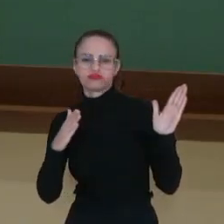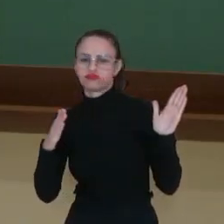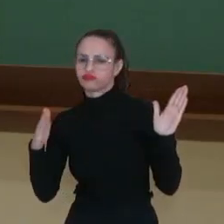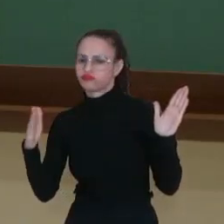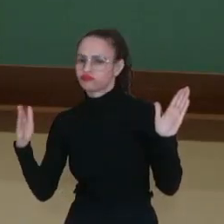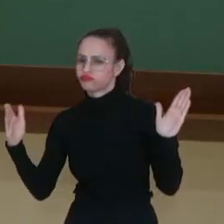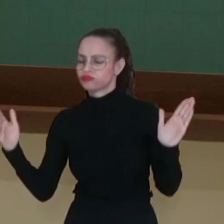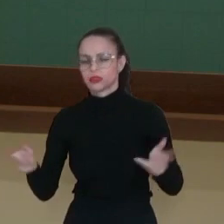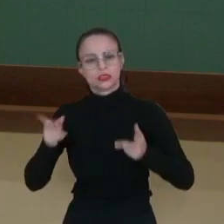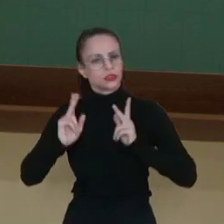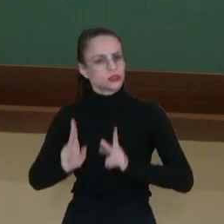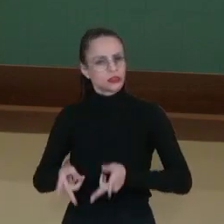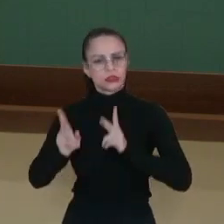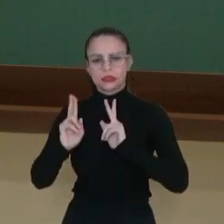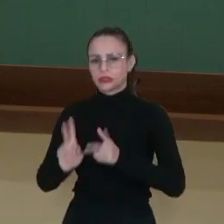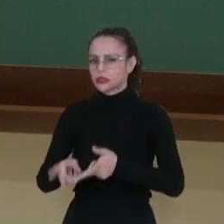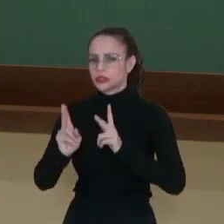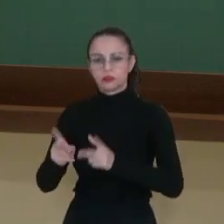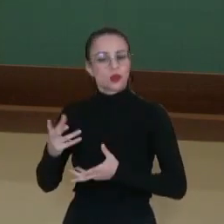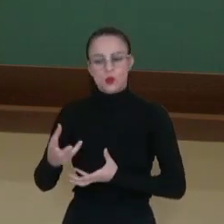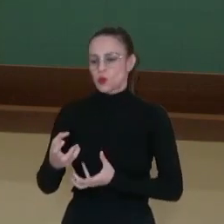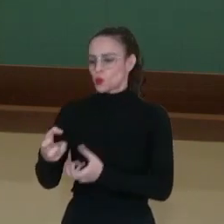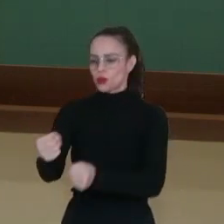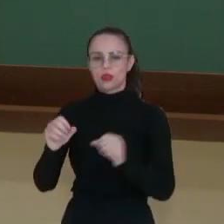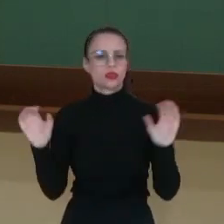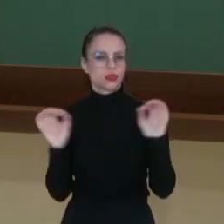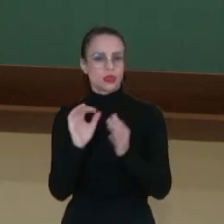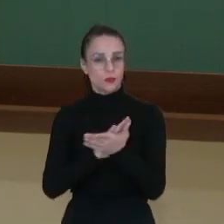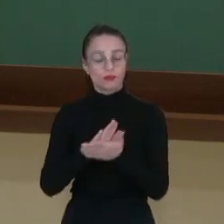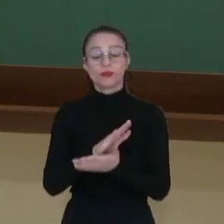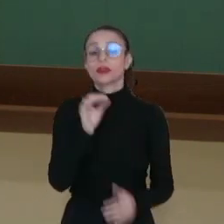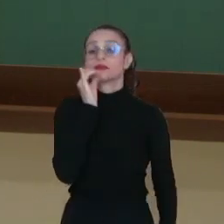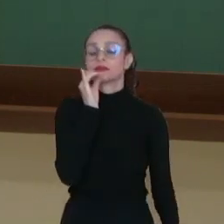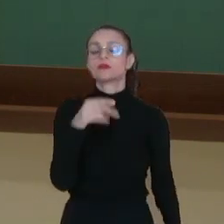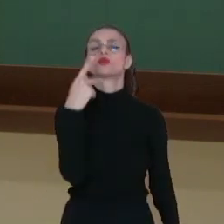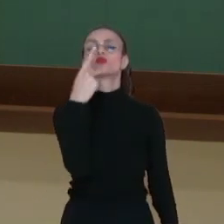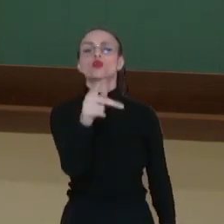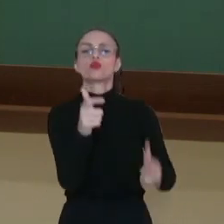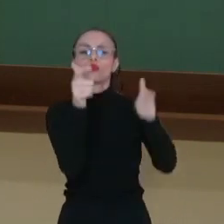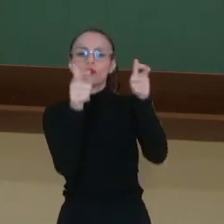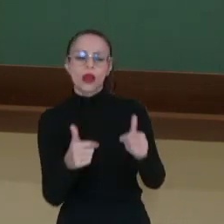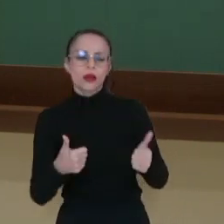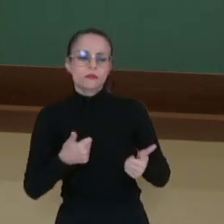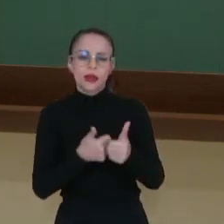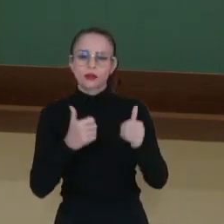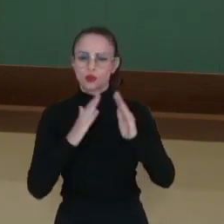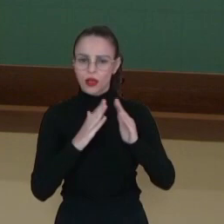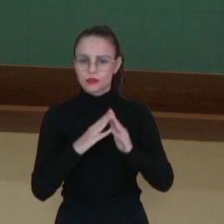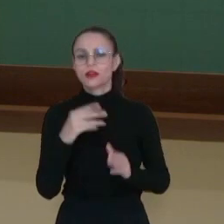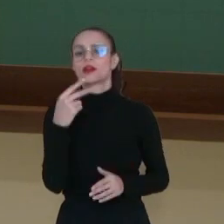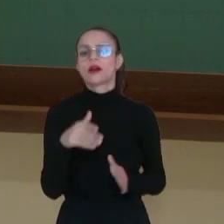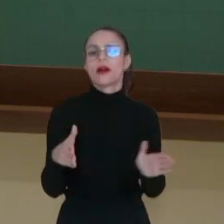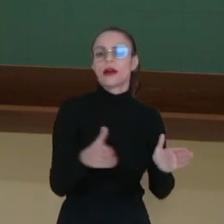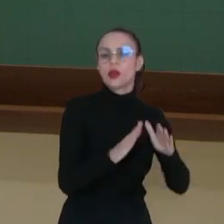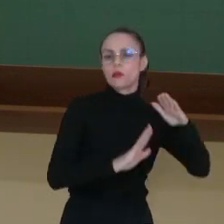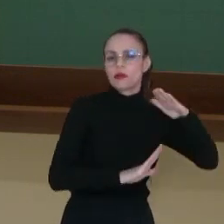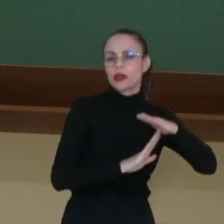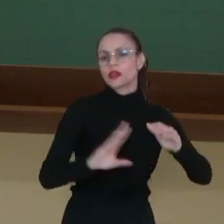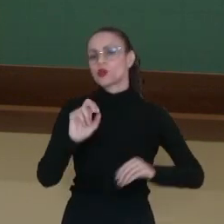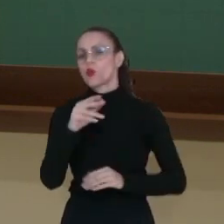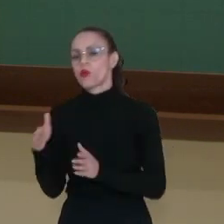seu leito o ano inteiro, eles não secam. Por exemplo, na tua região, os rios são temporários ou são